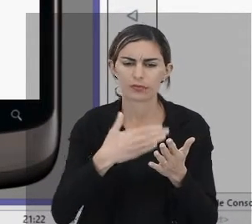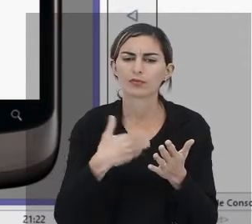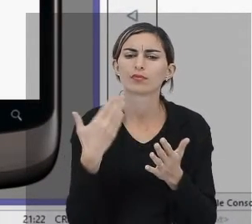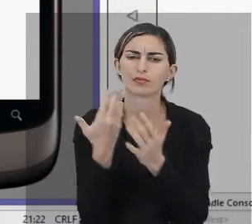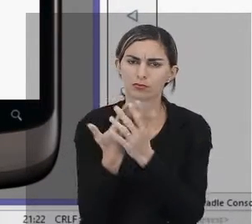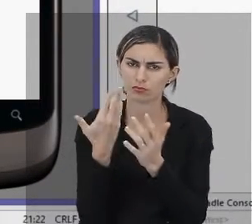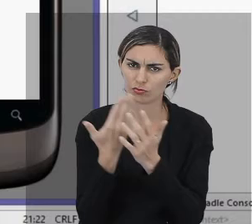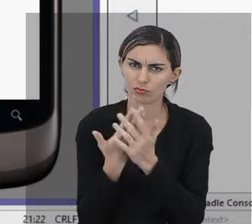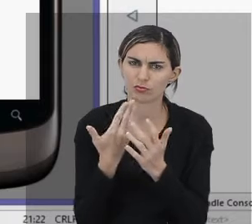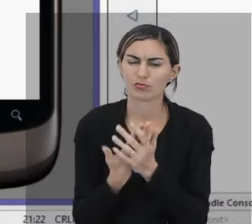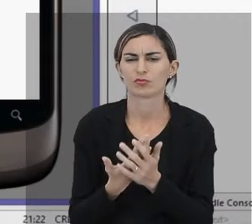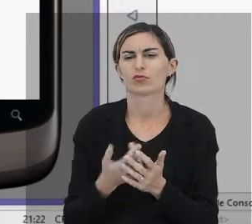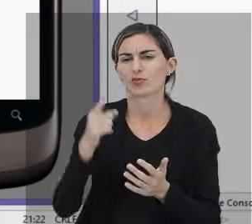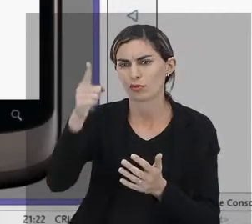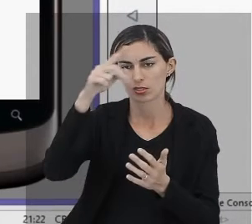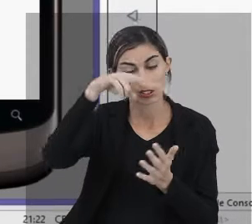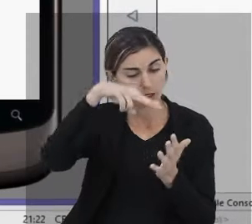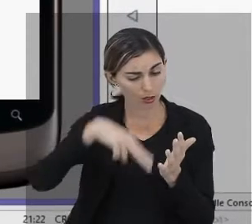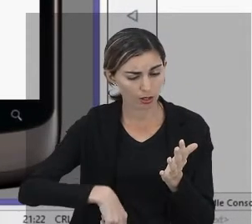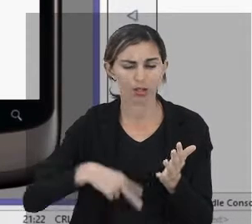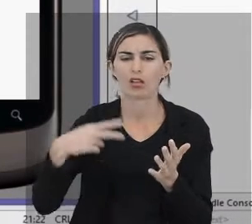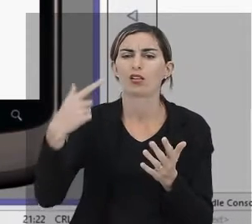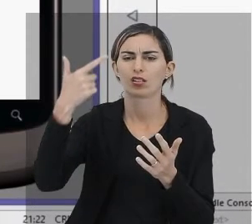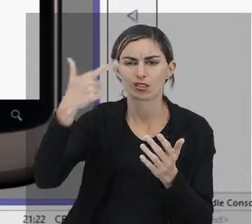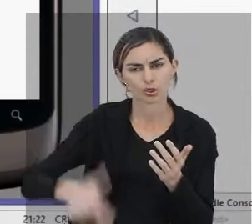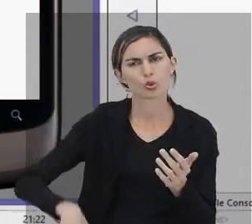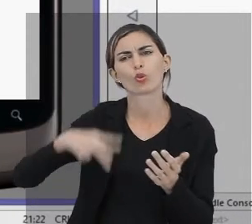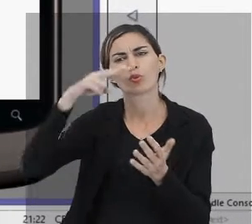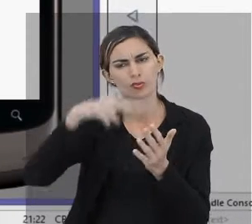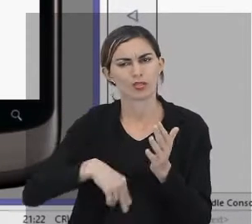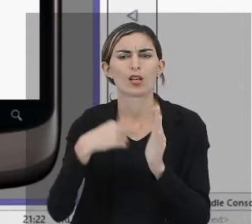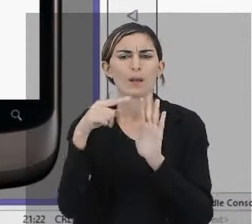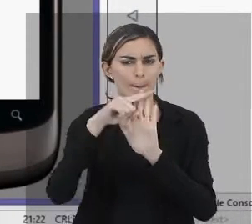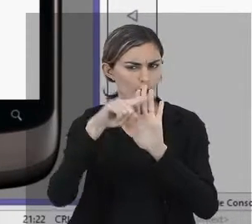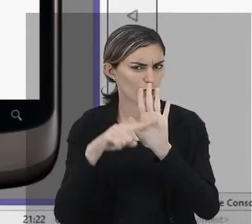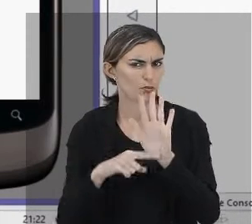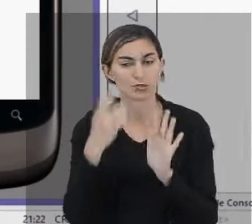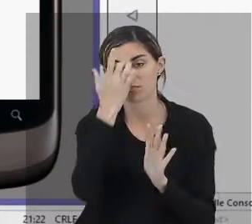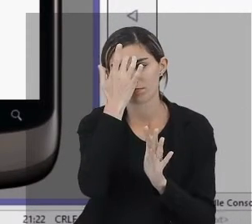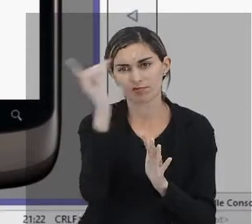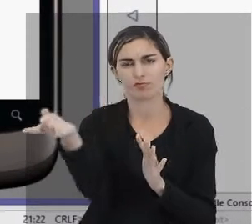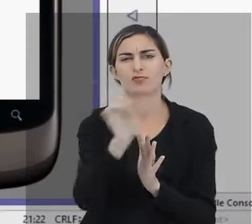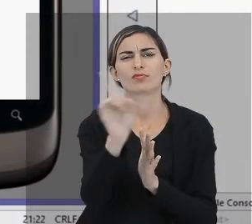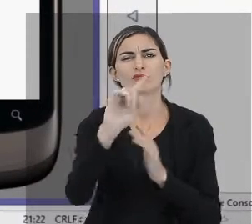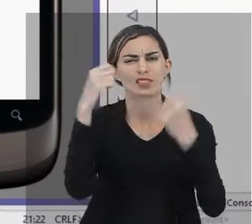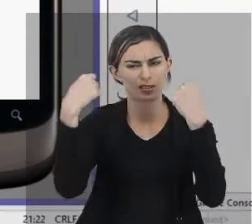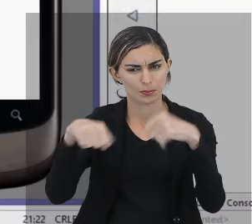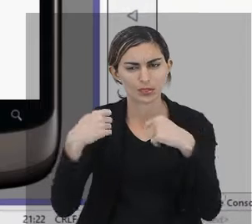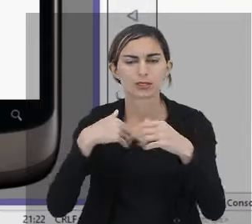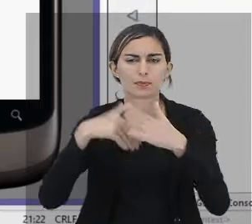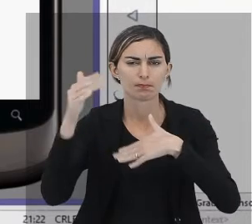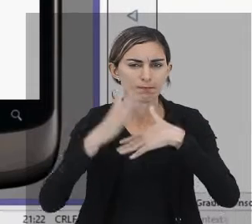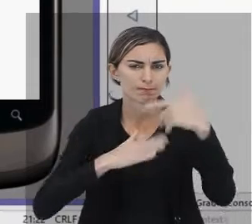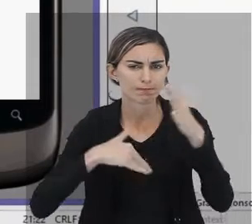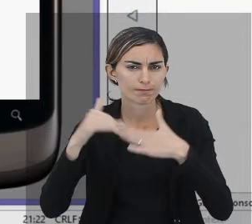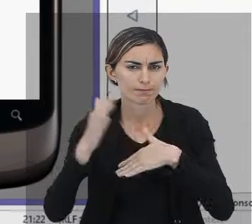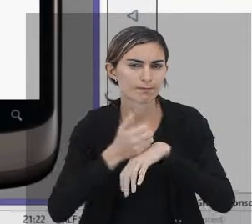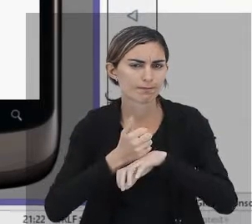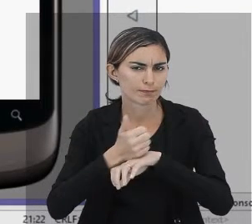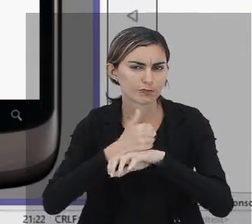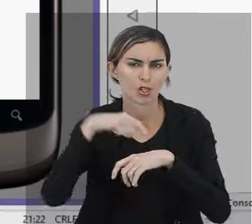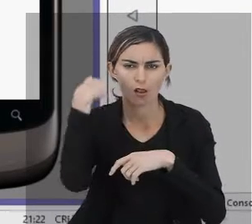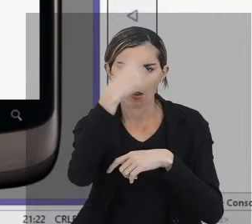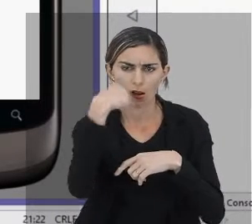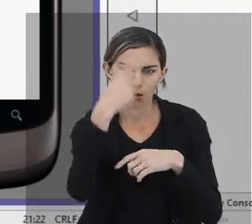estudo, leia ele, releia, porque programação ela não é fácil, você precisa de prática, você precisa